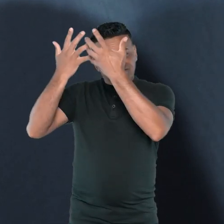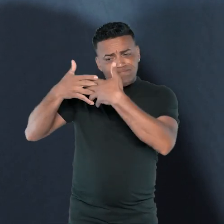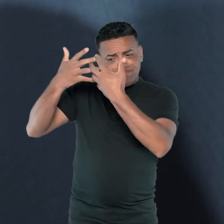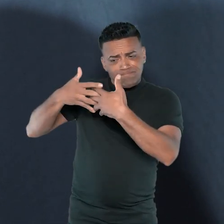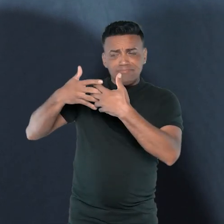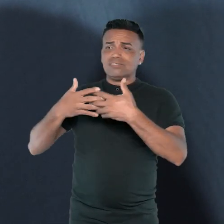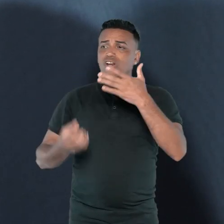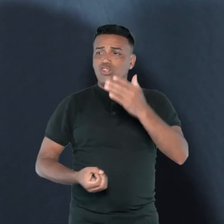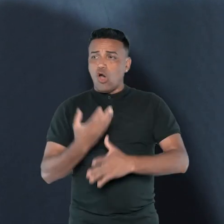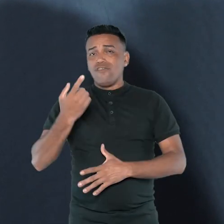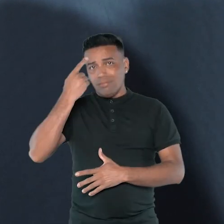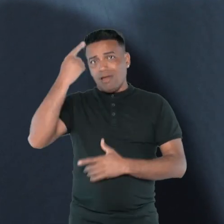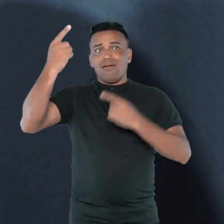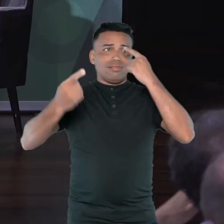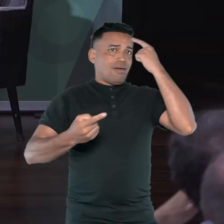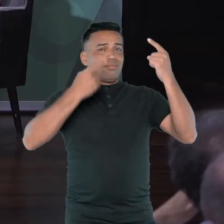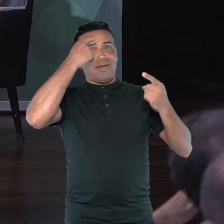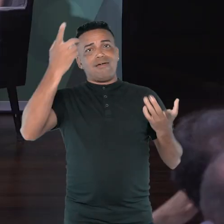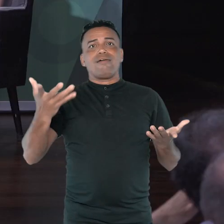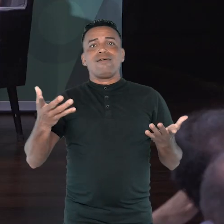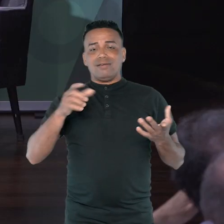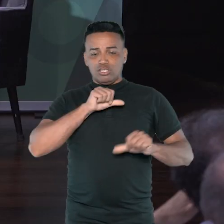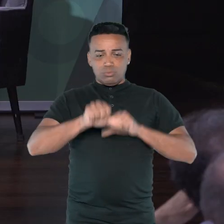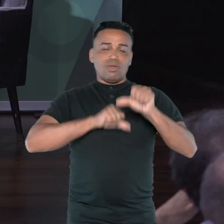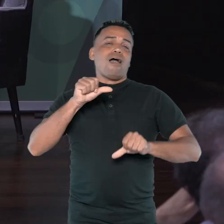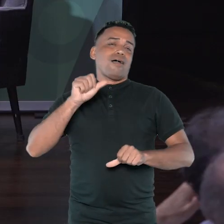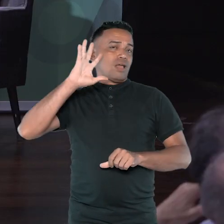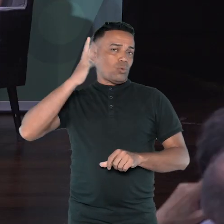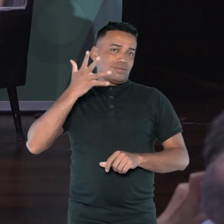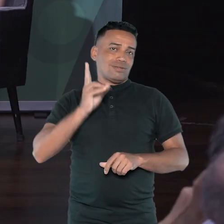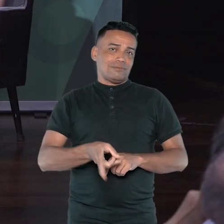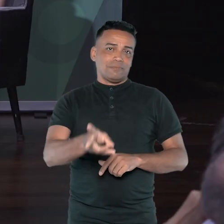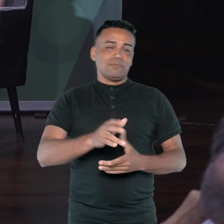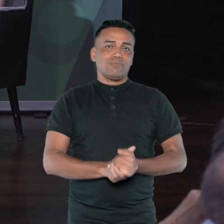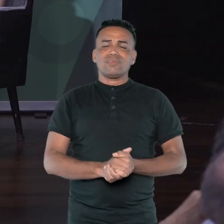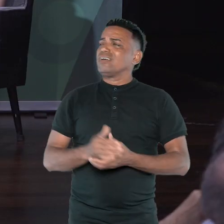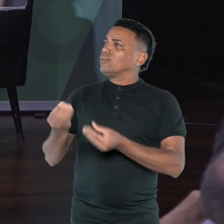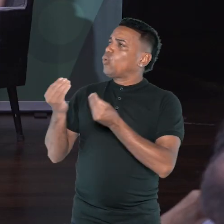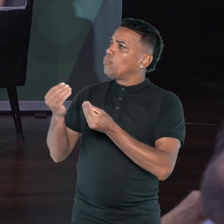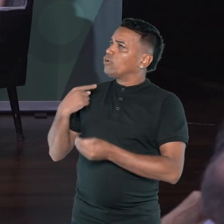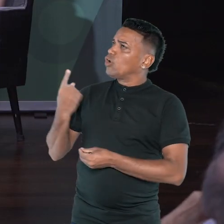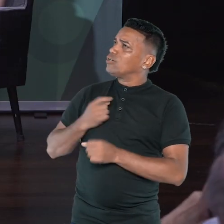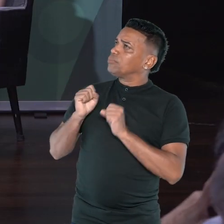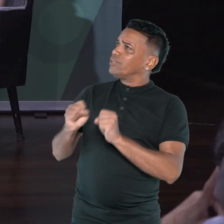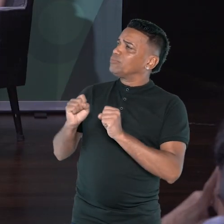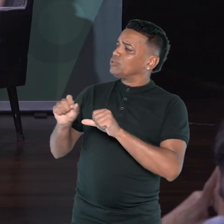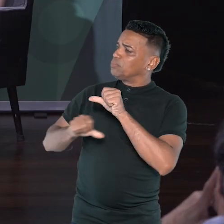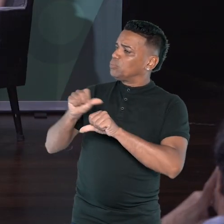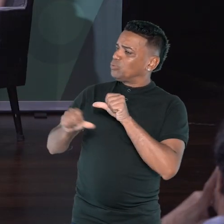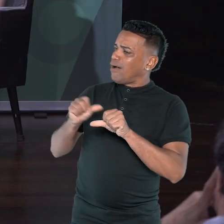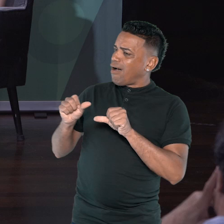e de formar novas ideias e de ser transformado. Como é que a gente poderia tentar mudar